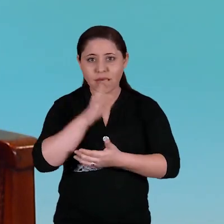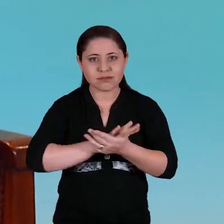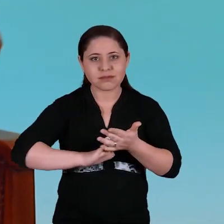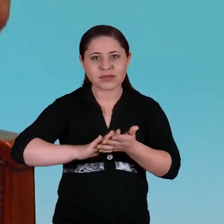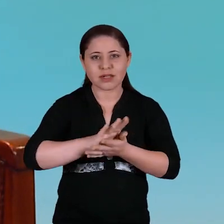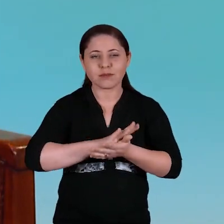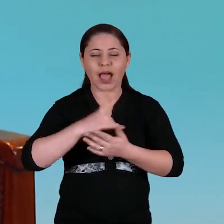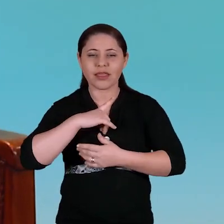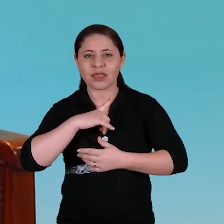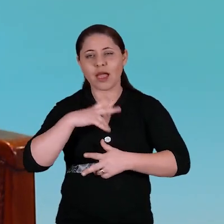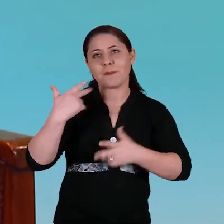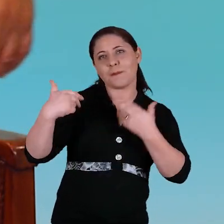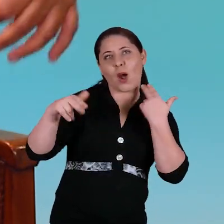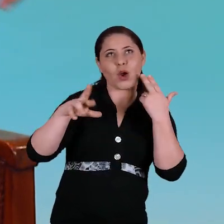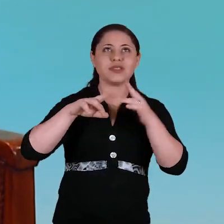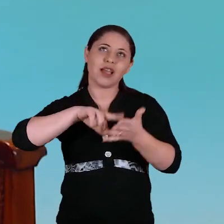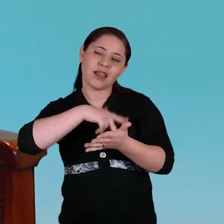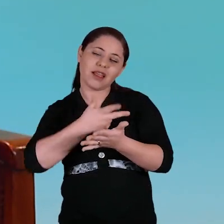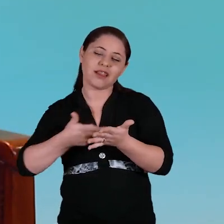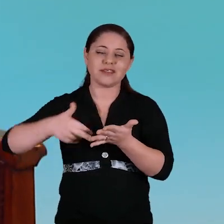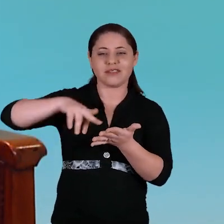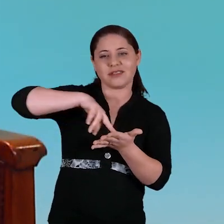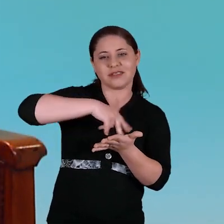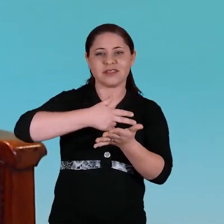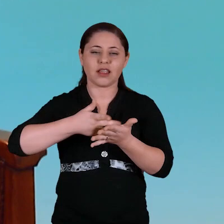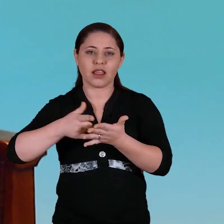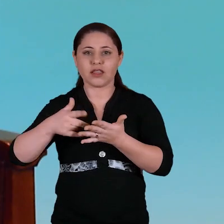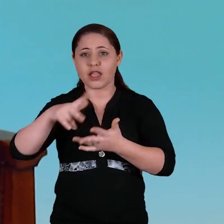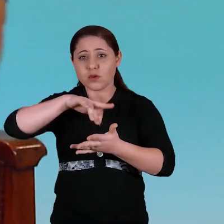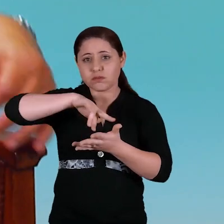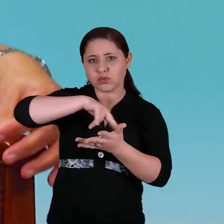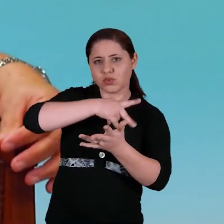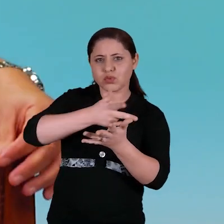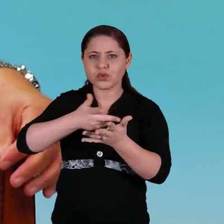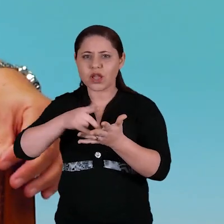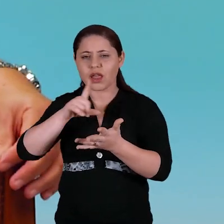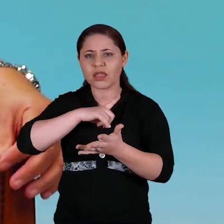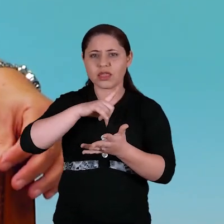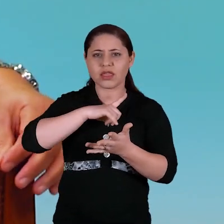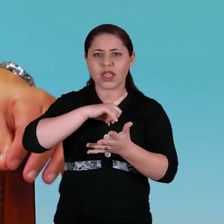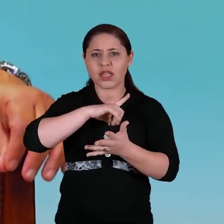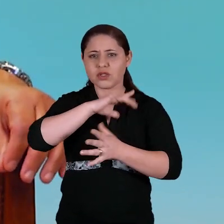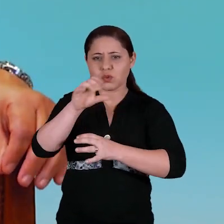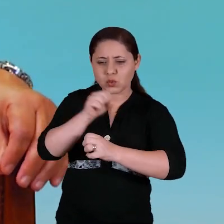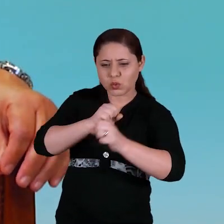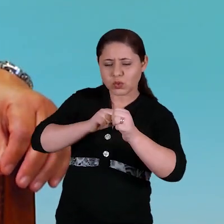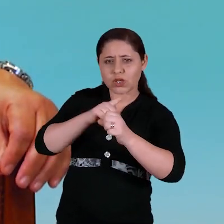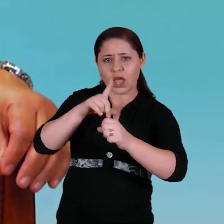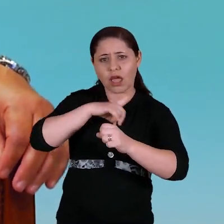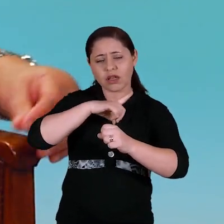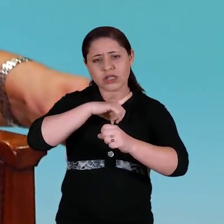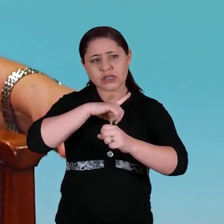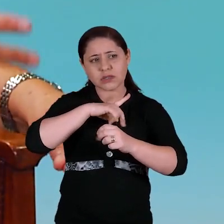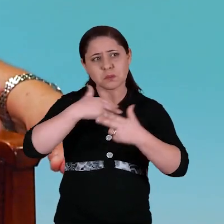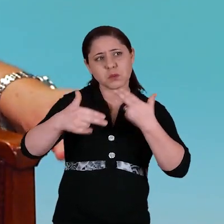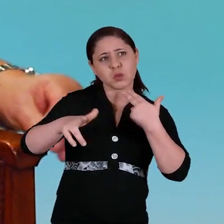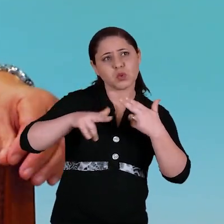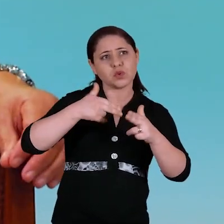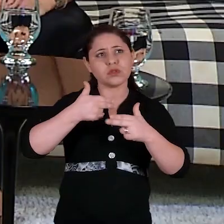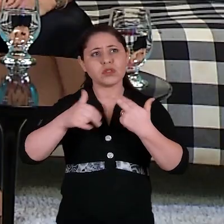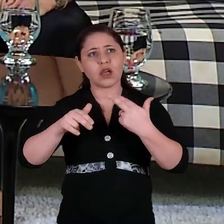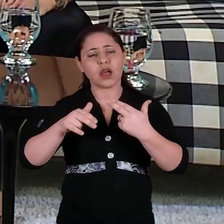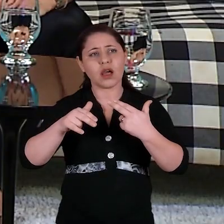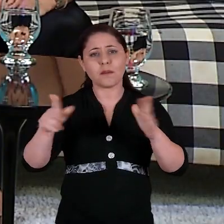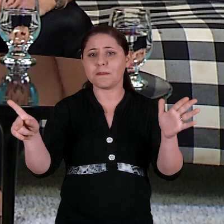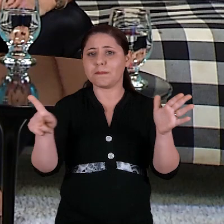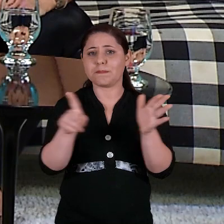tem música, tem dança, tem os movimentos da capoeira, ele insere músicas da infância do